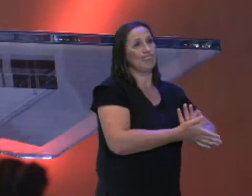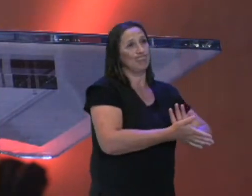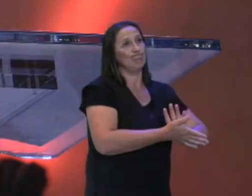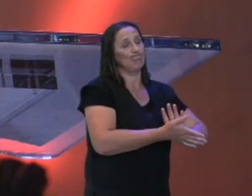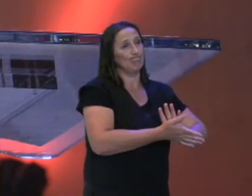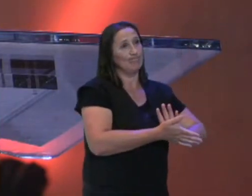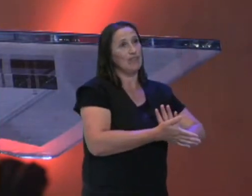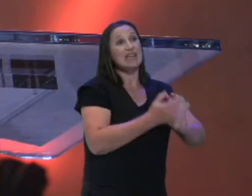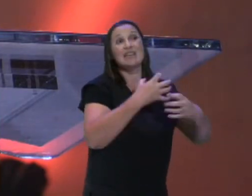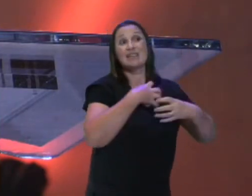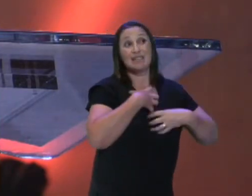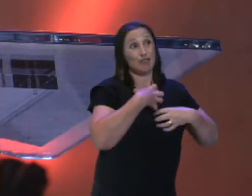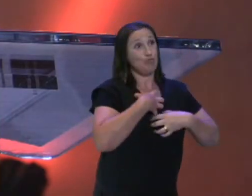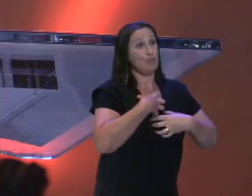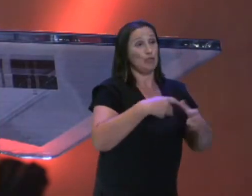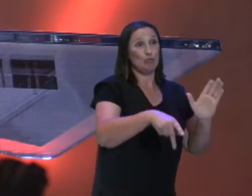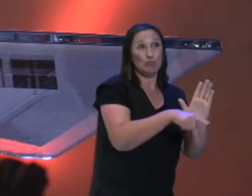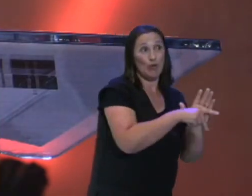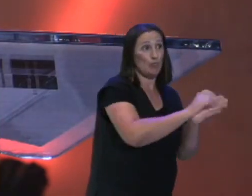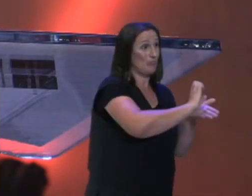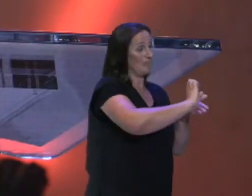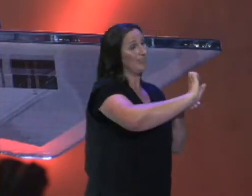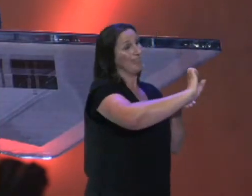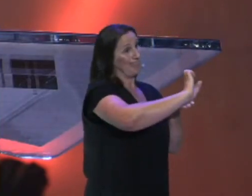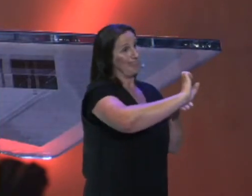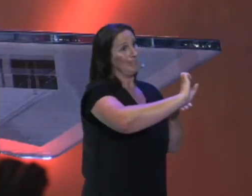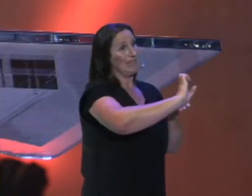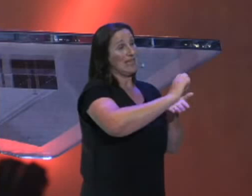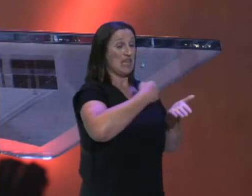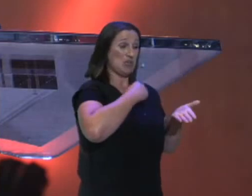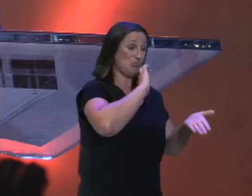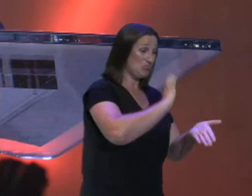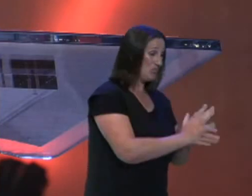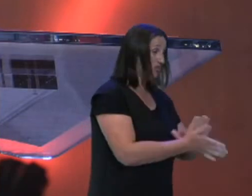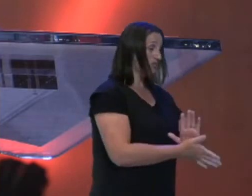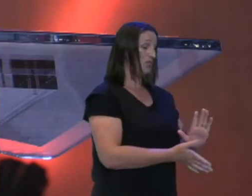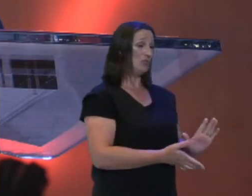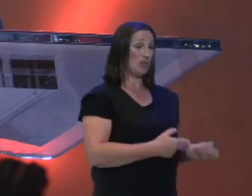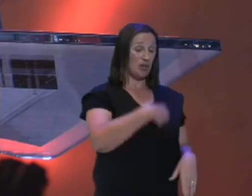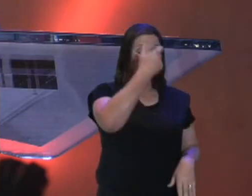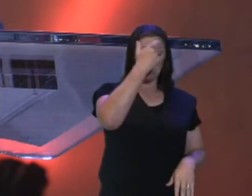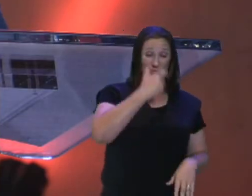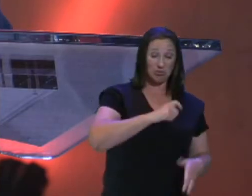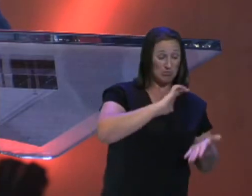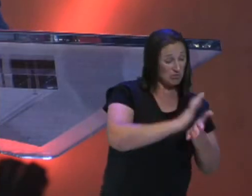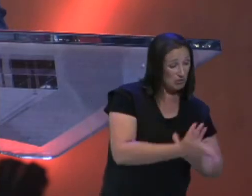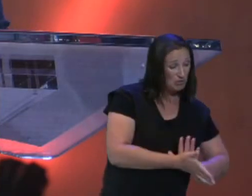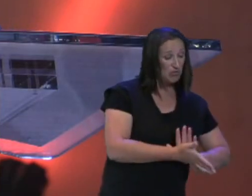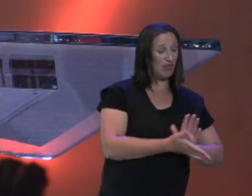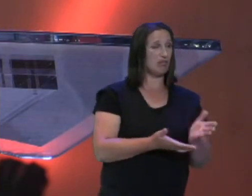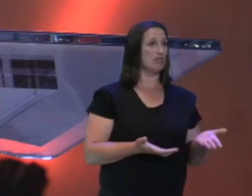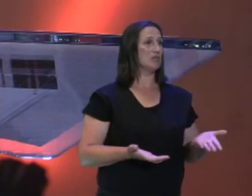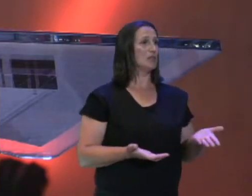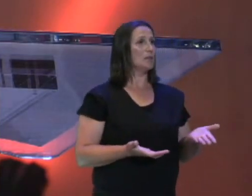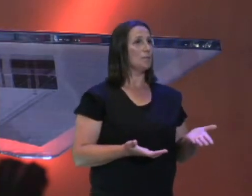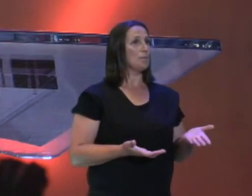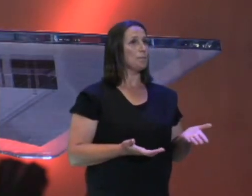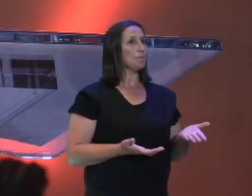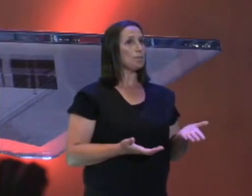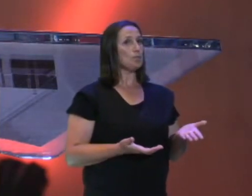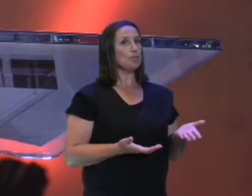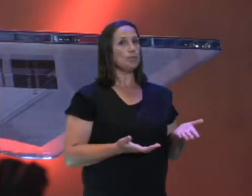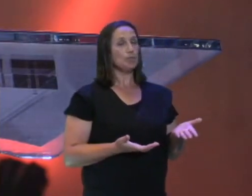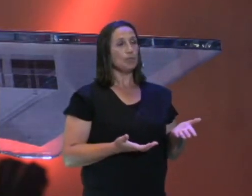era o sentimento de Elias. Eu estou derrotado, eu sou uma pessoa derrotada. E você vai